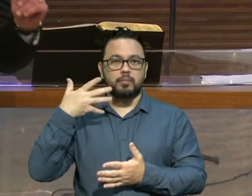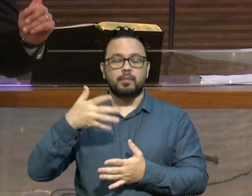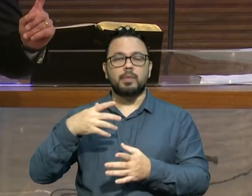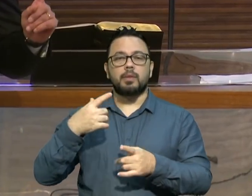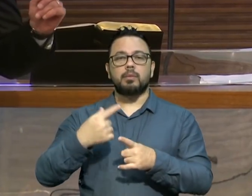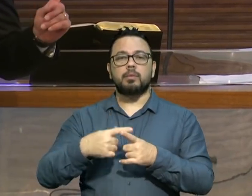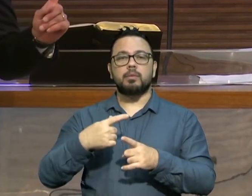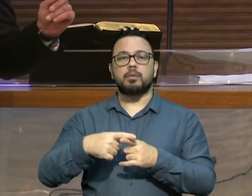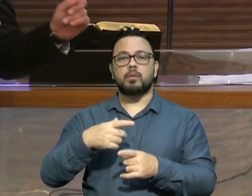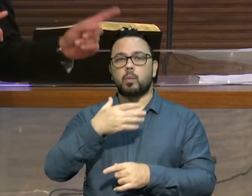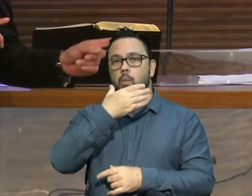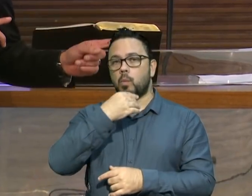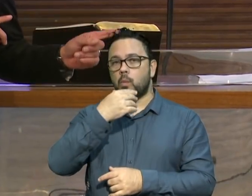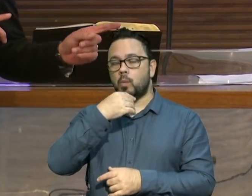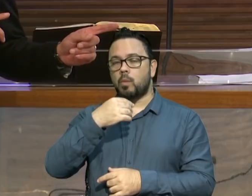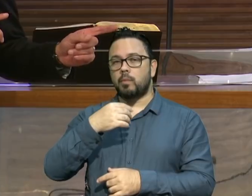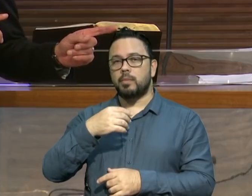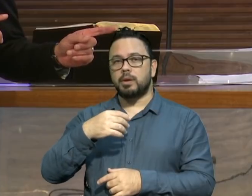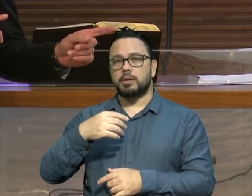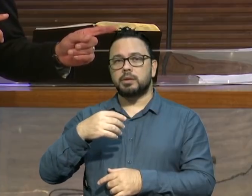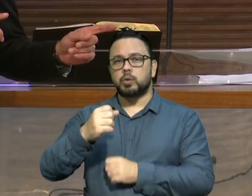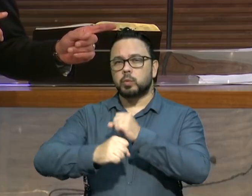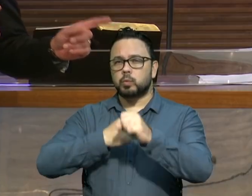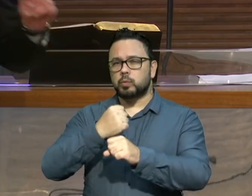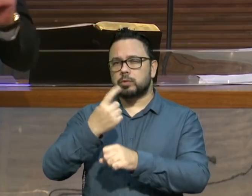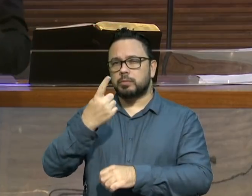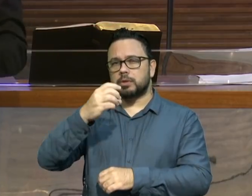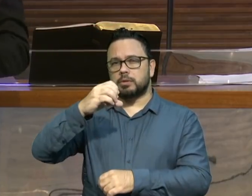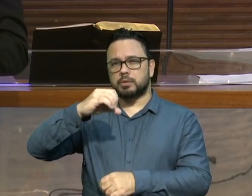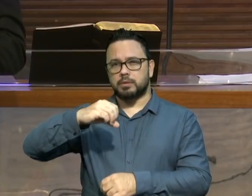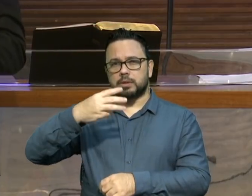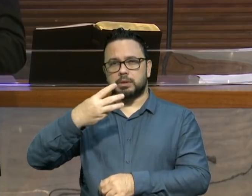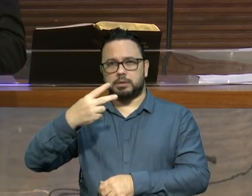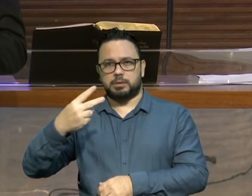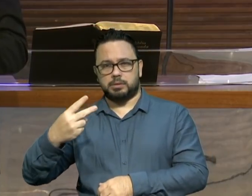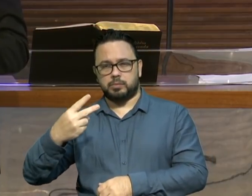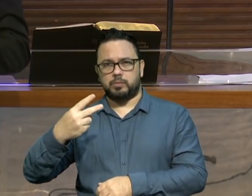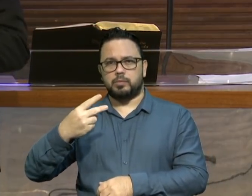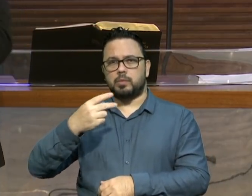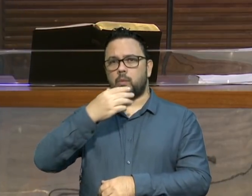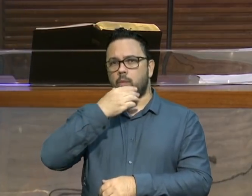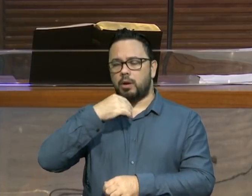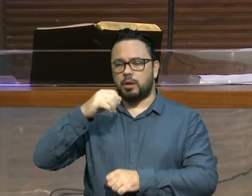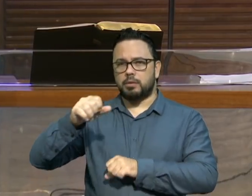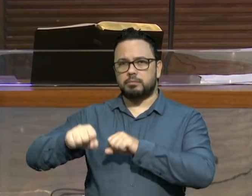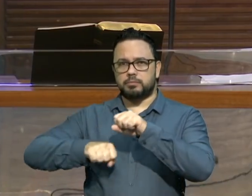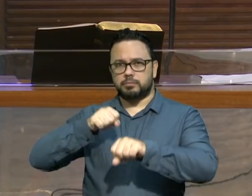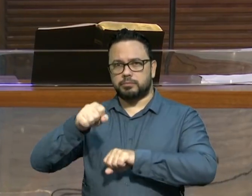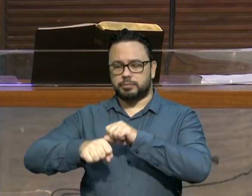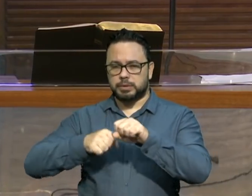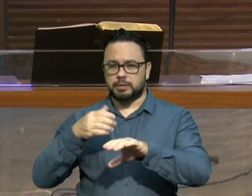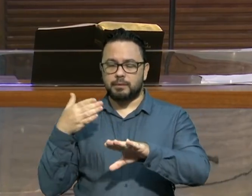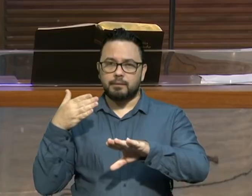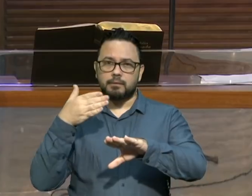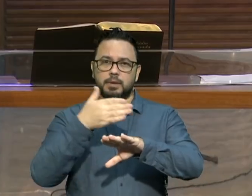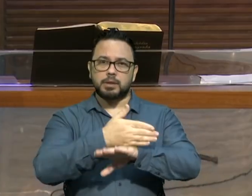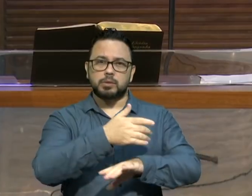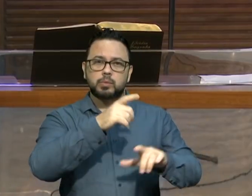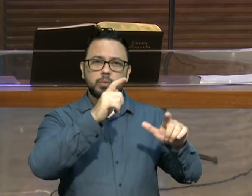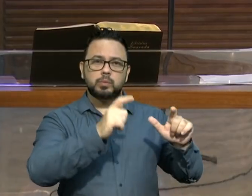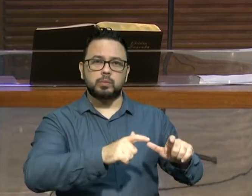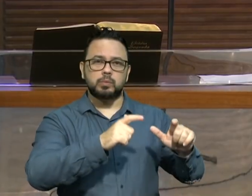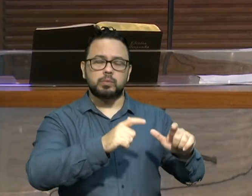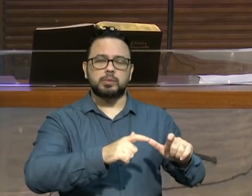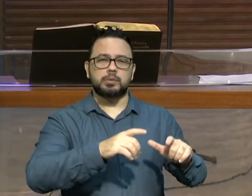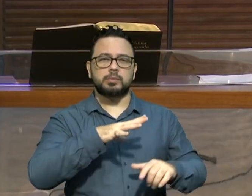de 1932 uma bicicleta visitou um hotel na cidade de